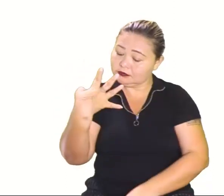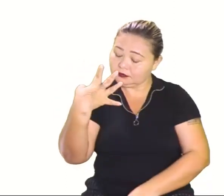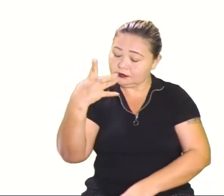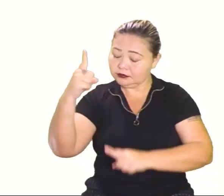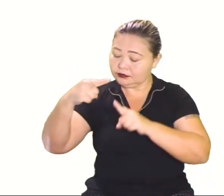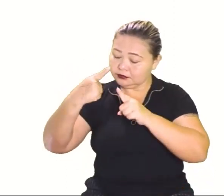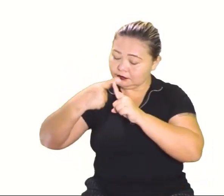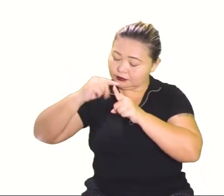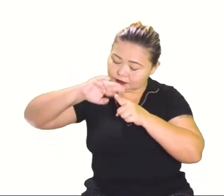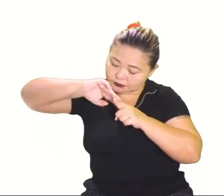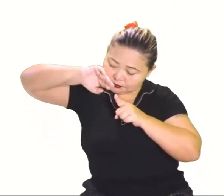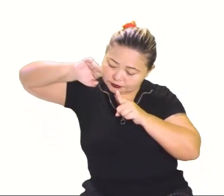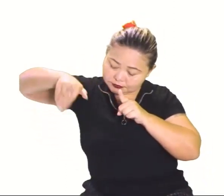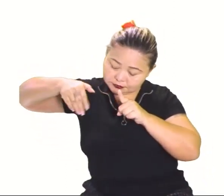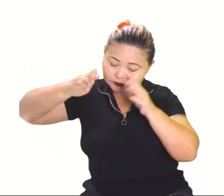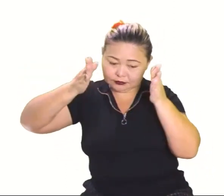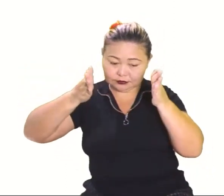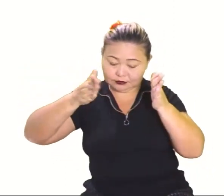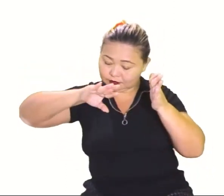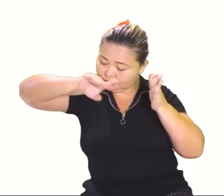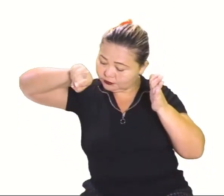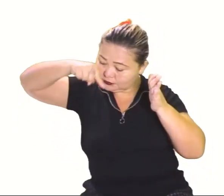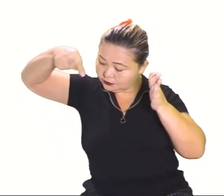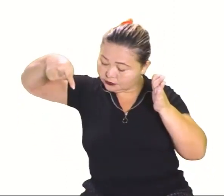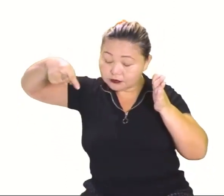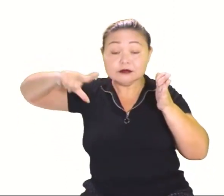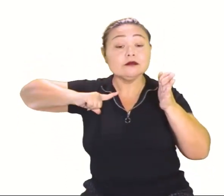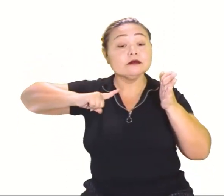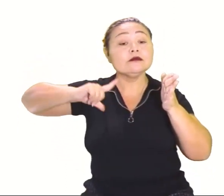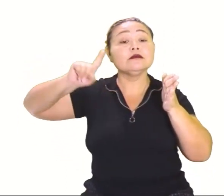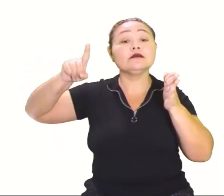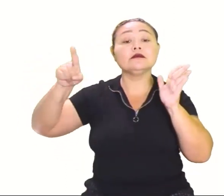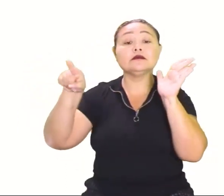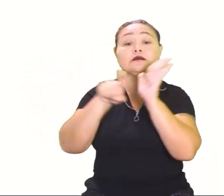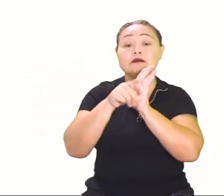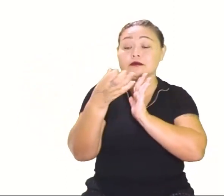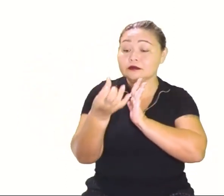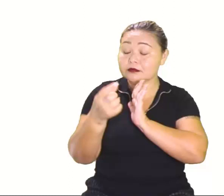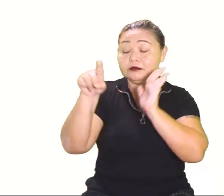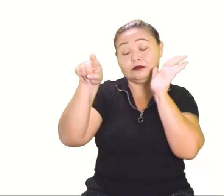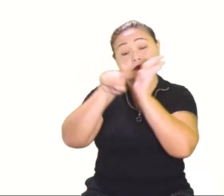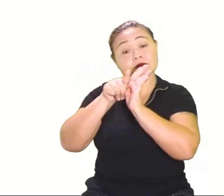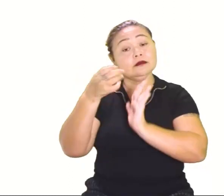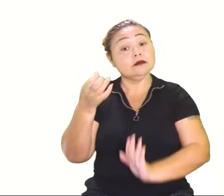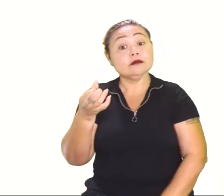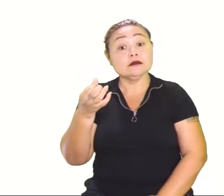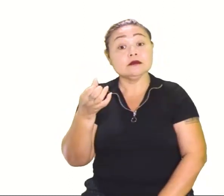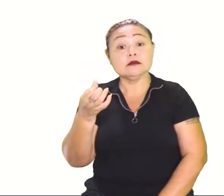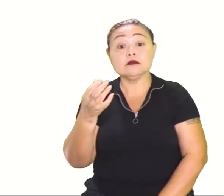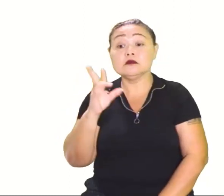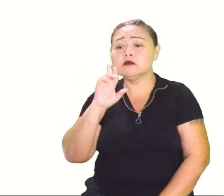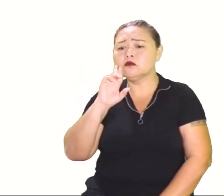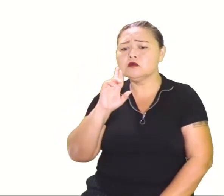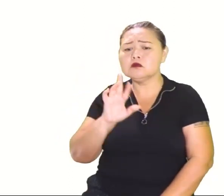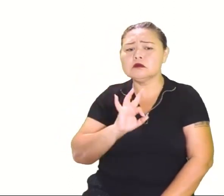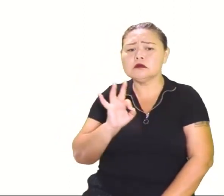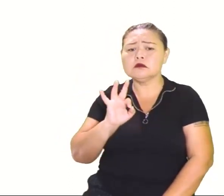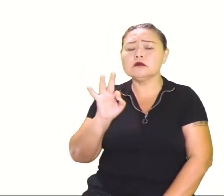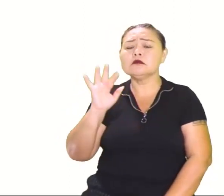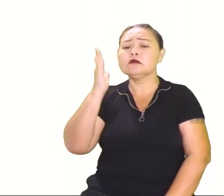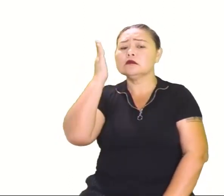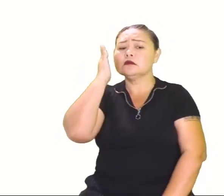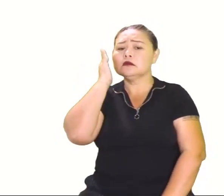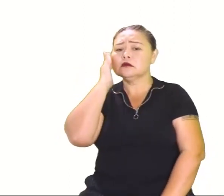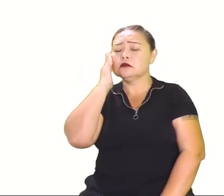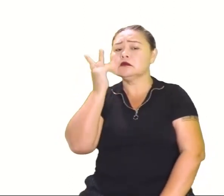E tem um mais 2 lá fora Mais do 2. módulo, né? Então, menos 6, menos 6. Ó, sem resolver, eu